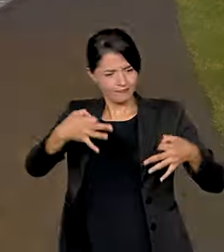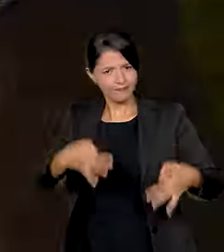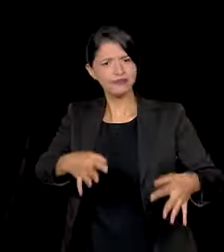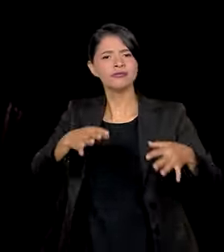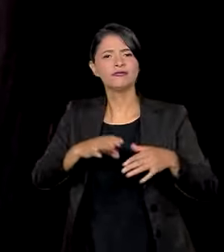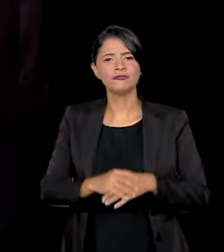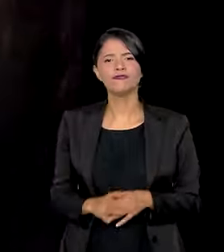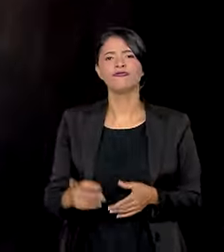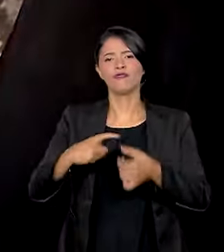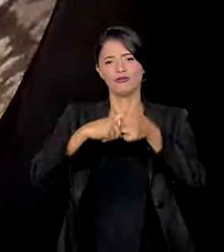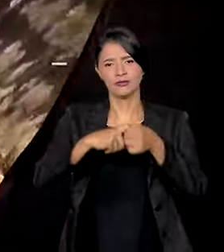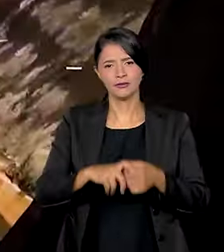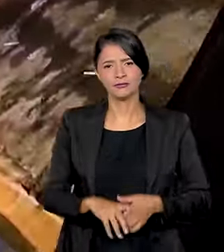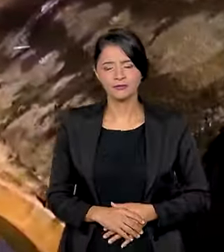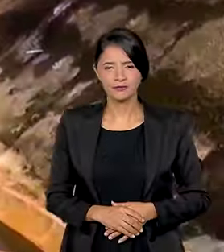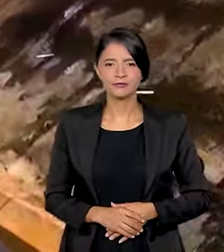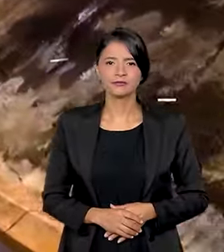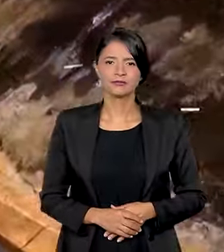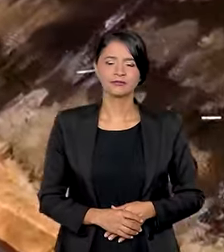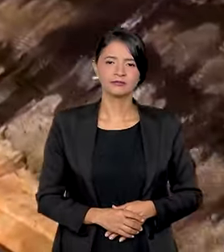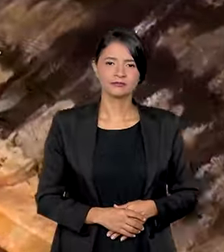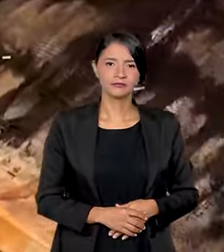de volta nos trilhos.